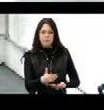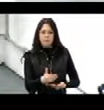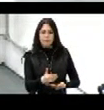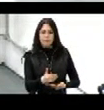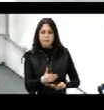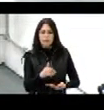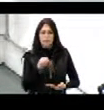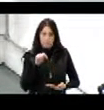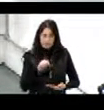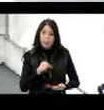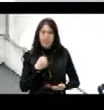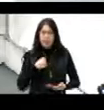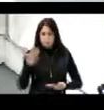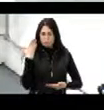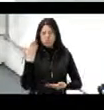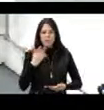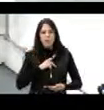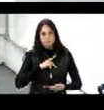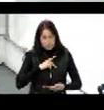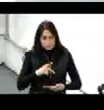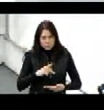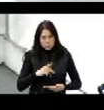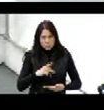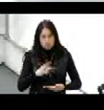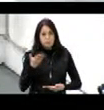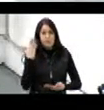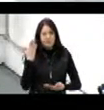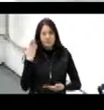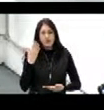de presidir enquanto fazia parte da direção da APAS.